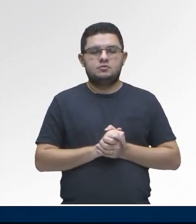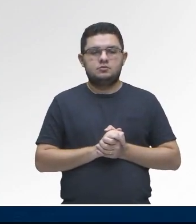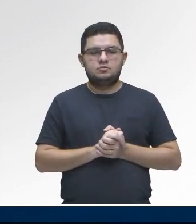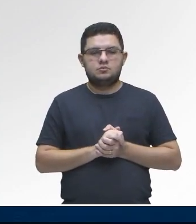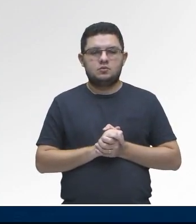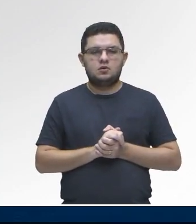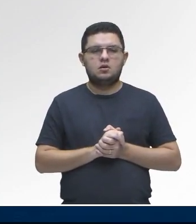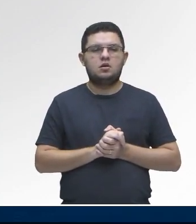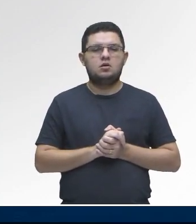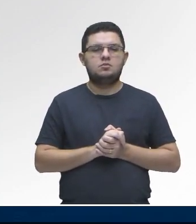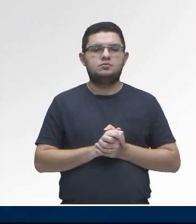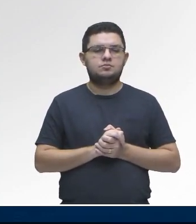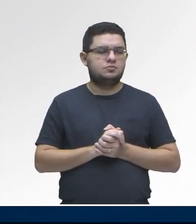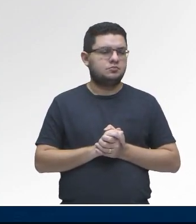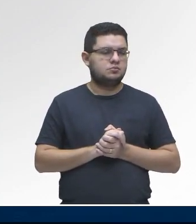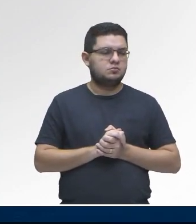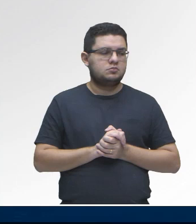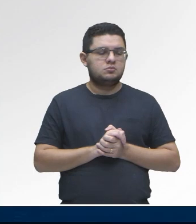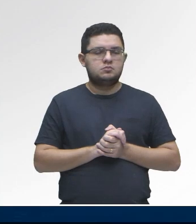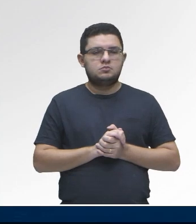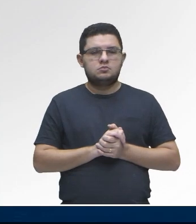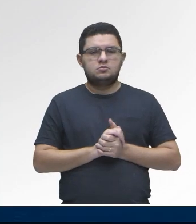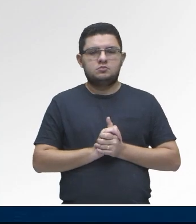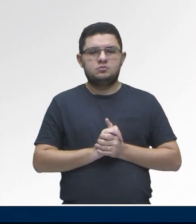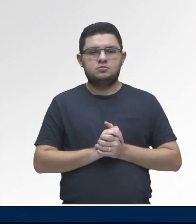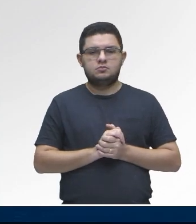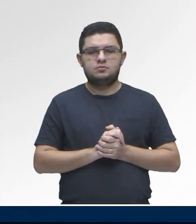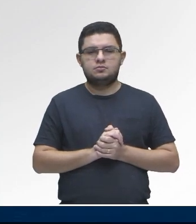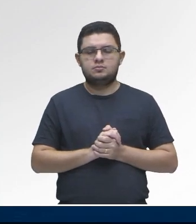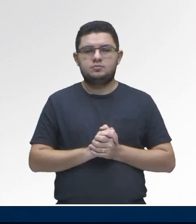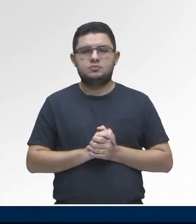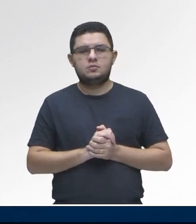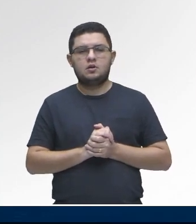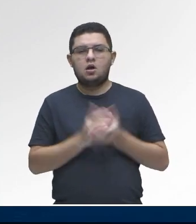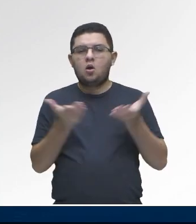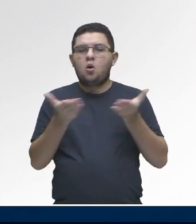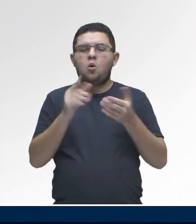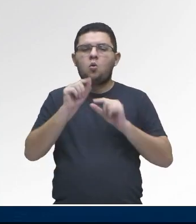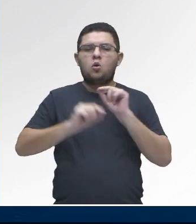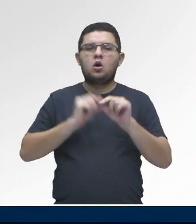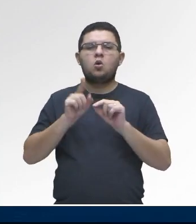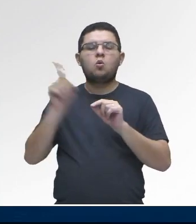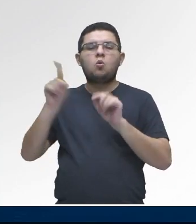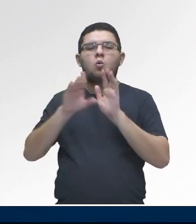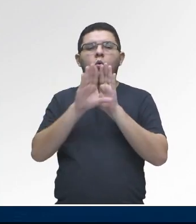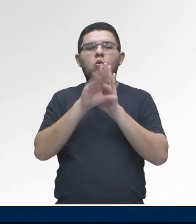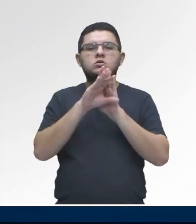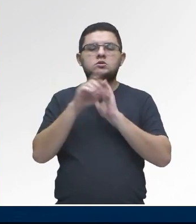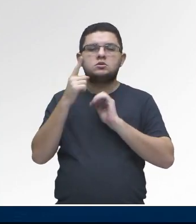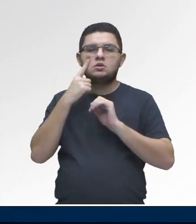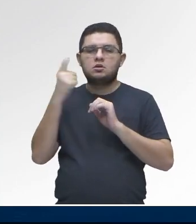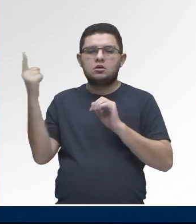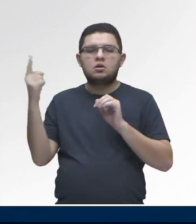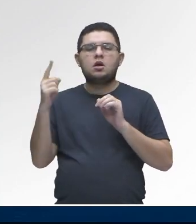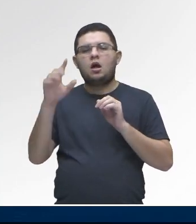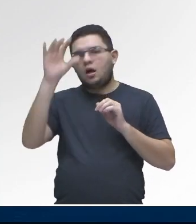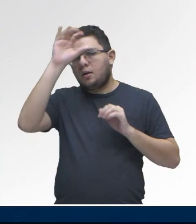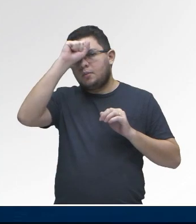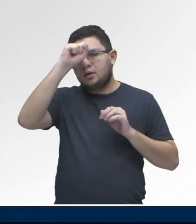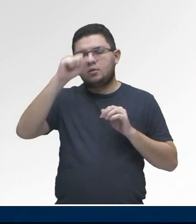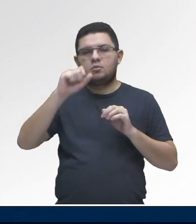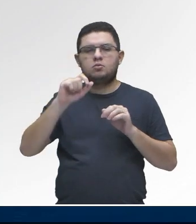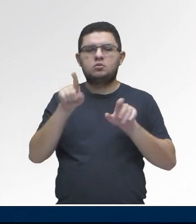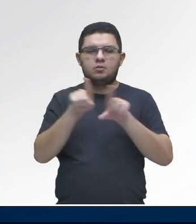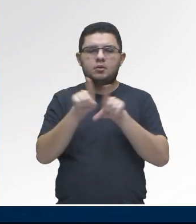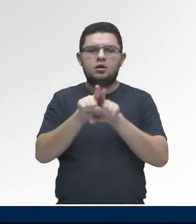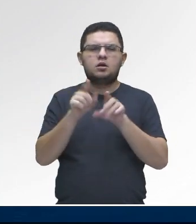dois valores. Agora, nós vamos pegar esse conceito que aprendemos agora, na aula anterior, né, antes